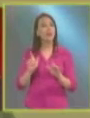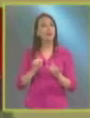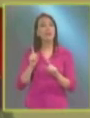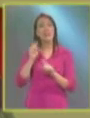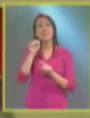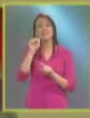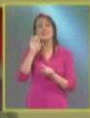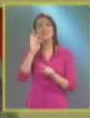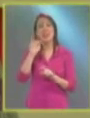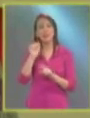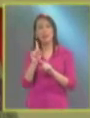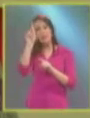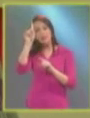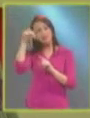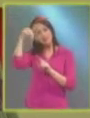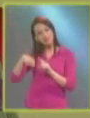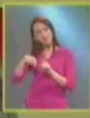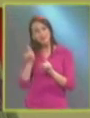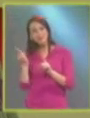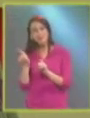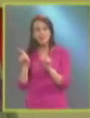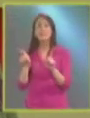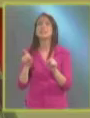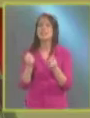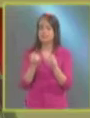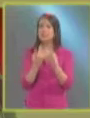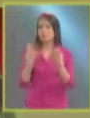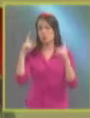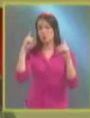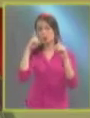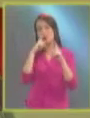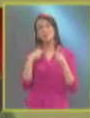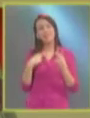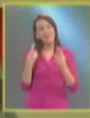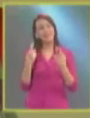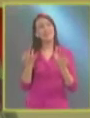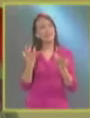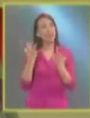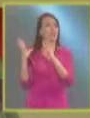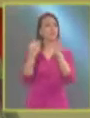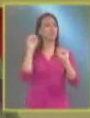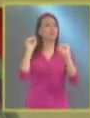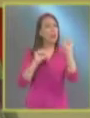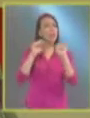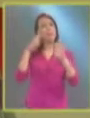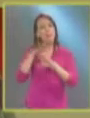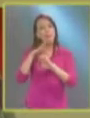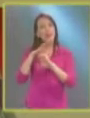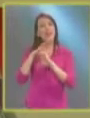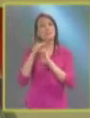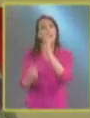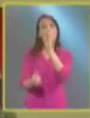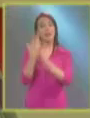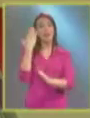ou tab, e tem muitos que dificultam. Então a gente torce que as empresas que fazem os seus